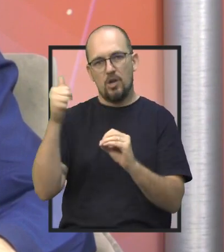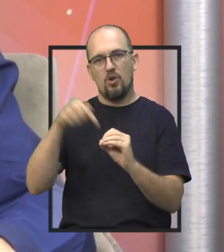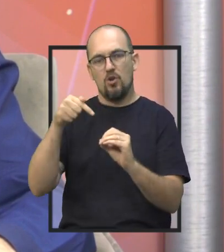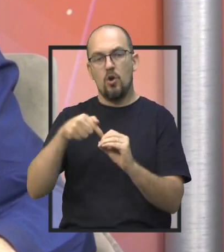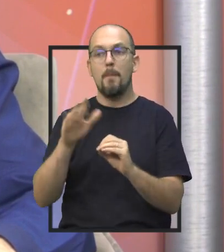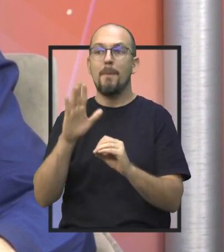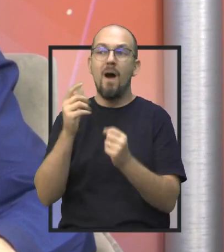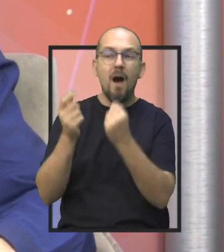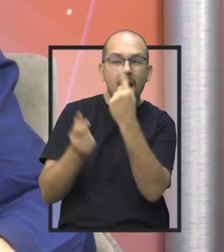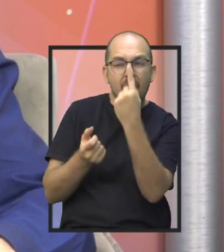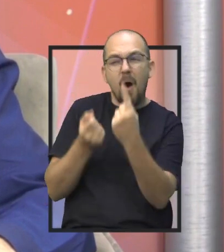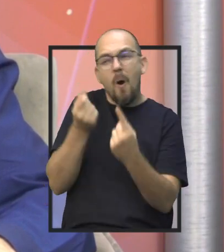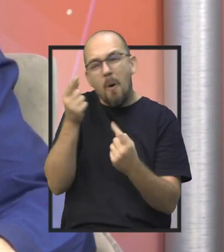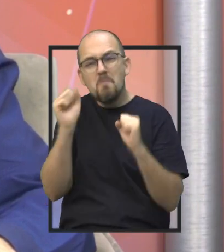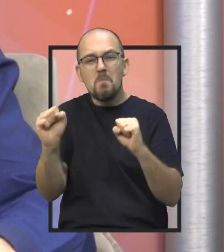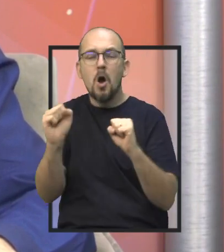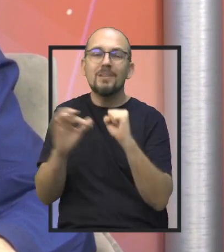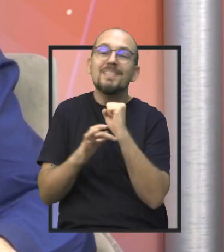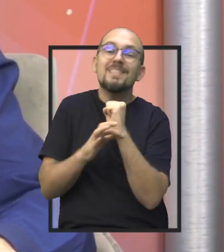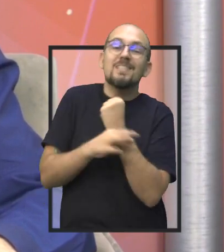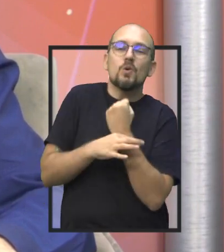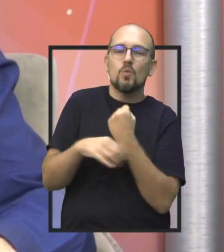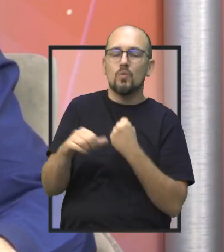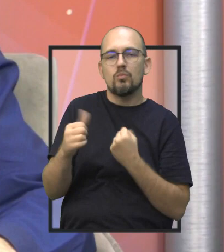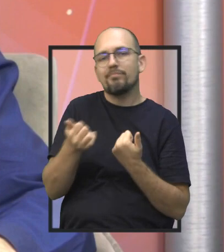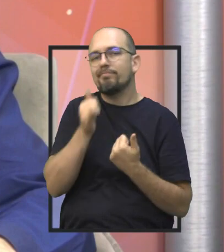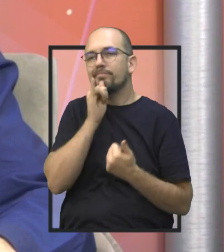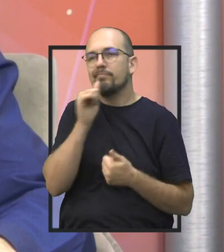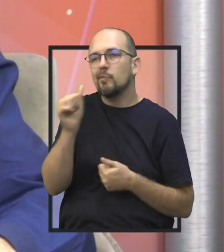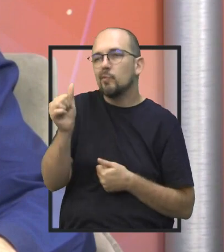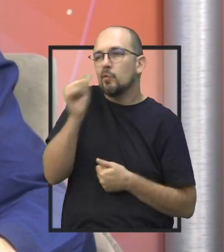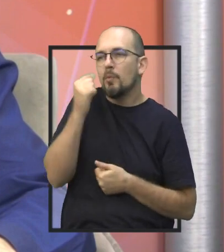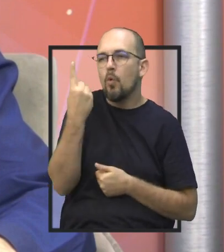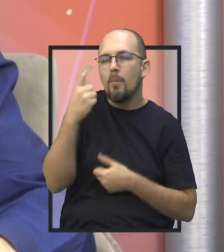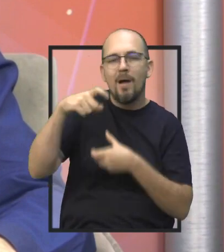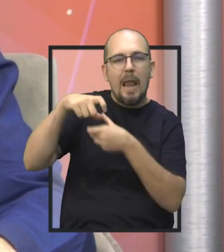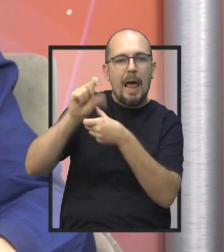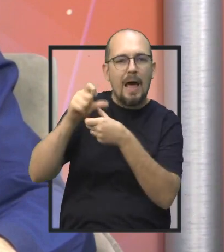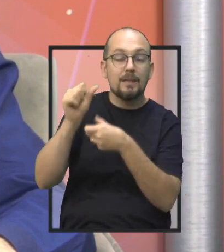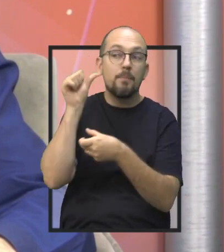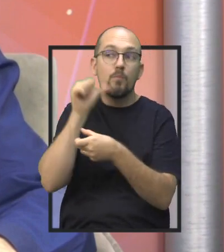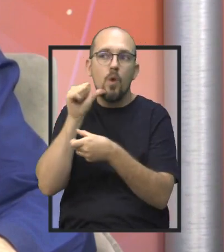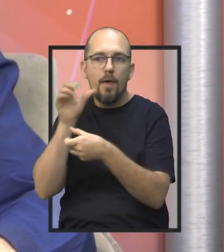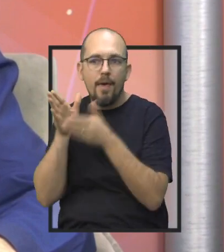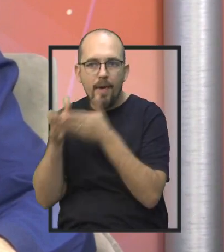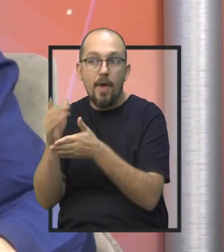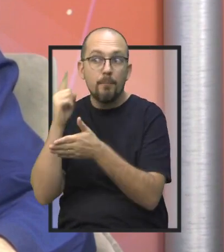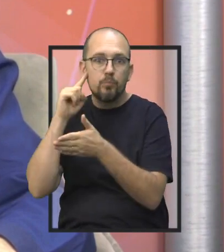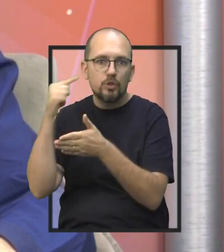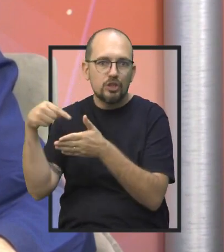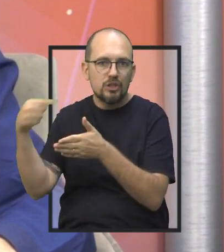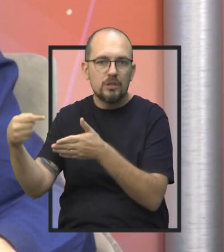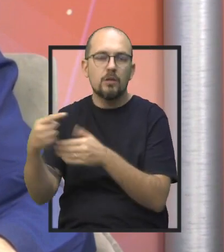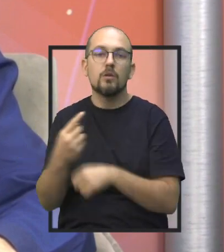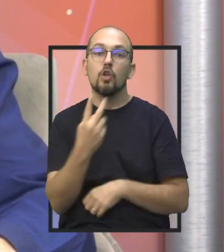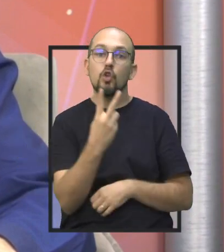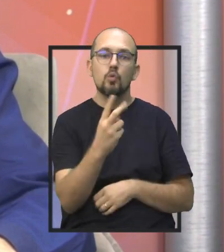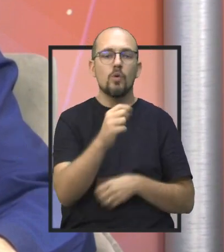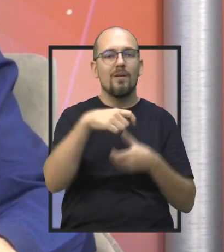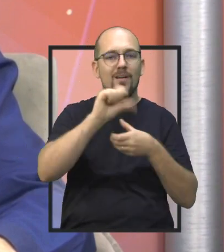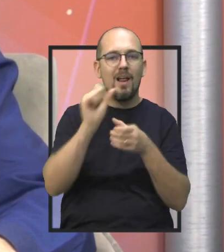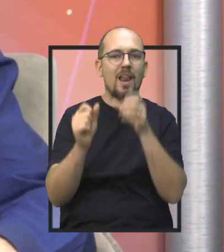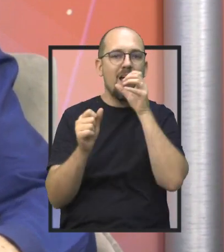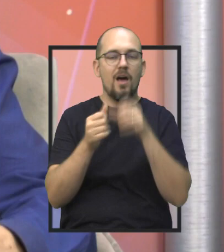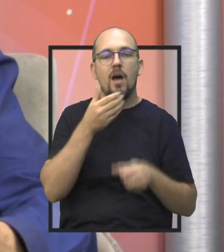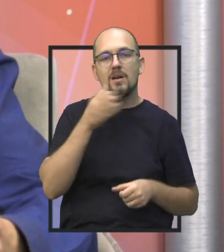ser seguro o consumo equivalente a uma lata de cerveja para a mulher ao dia e 2 latas de cerveja ao dia